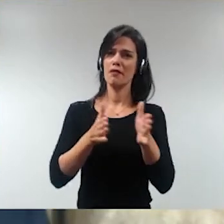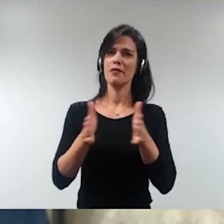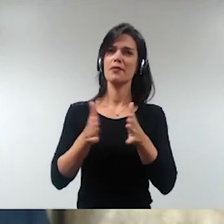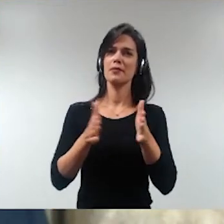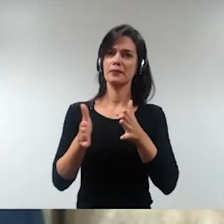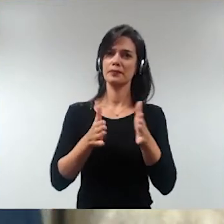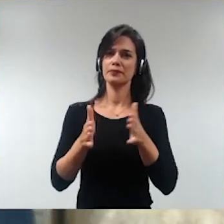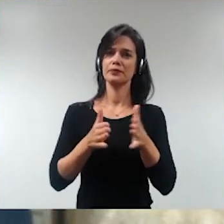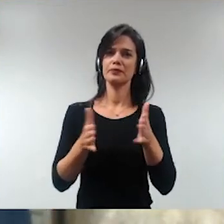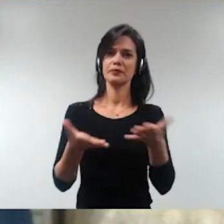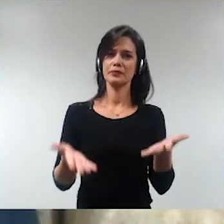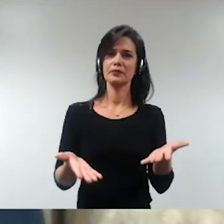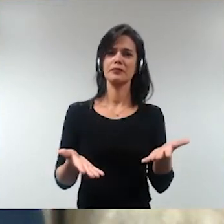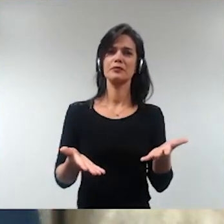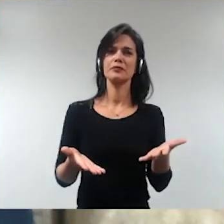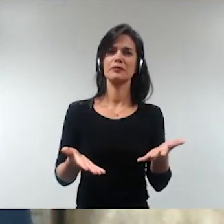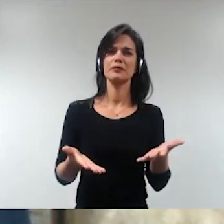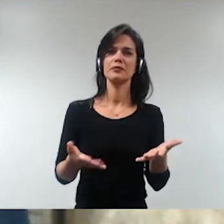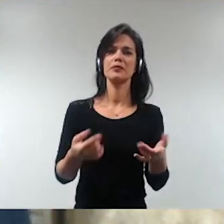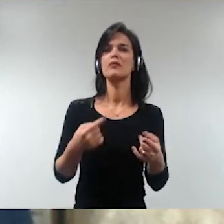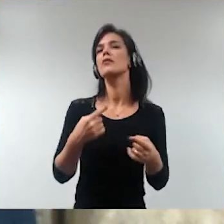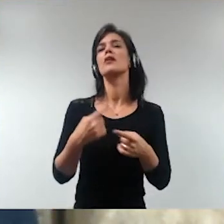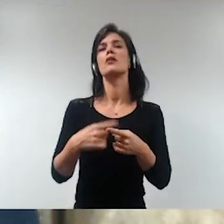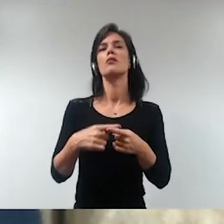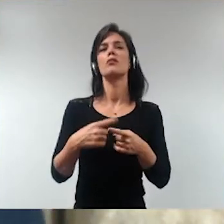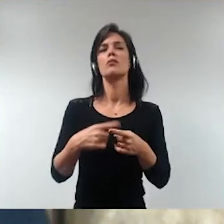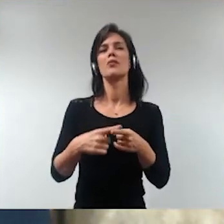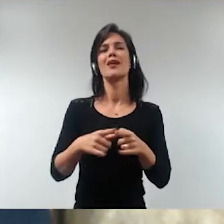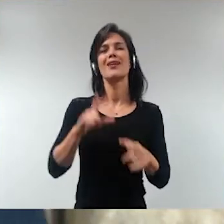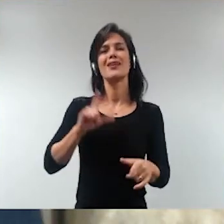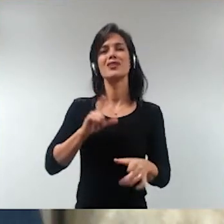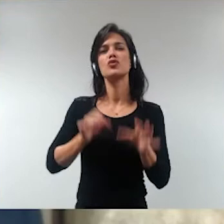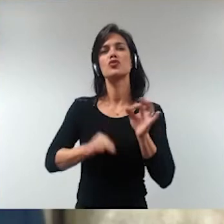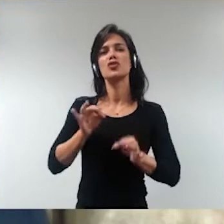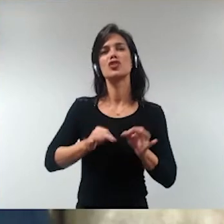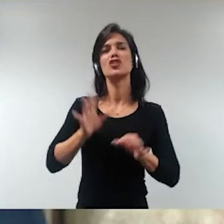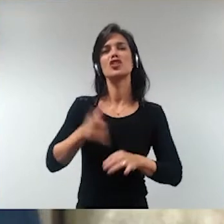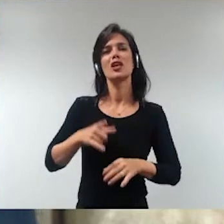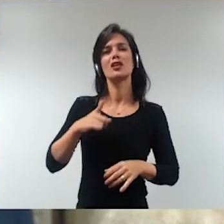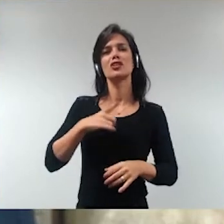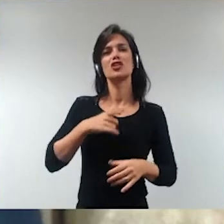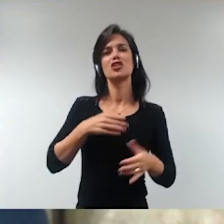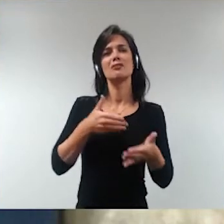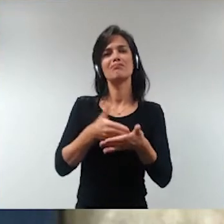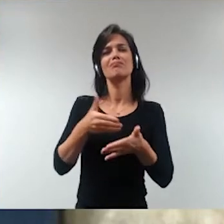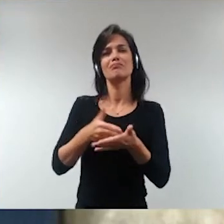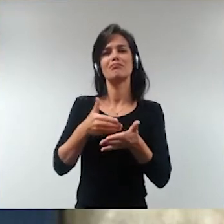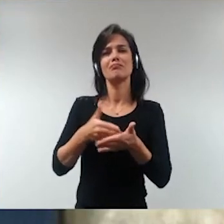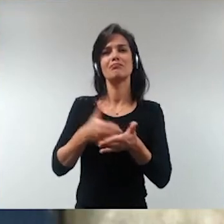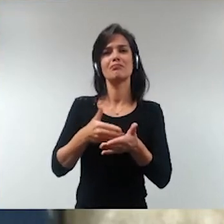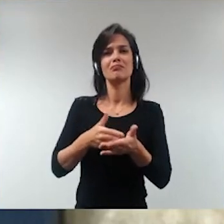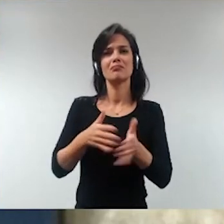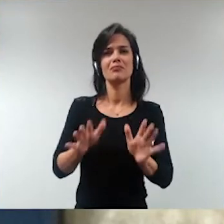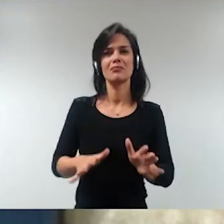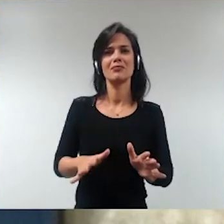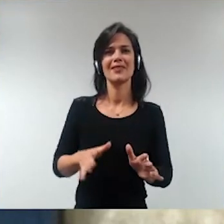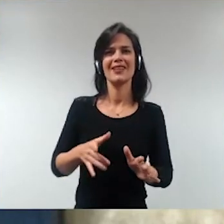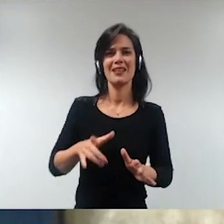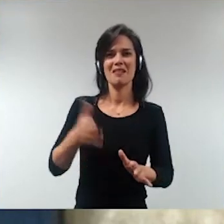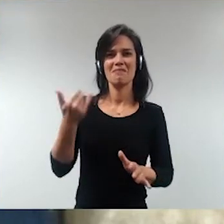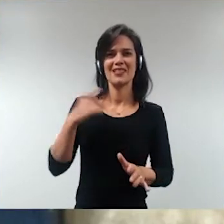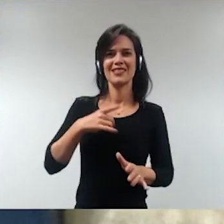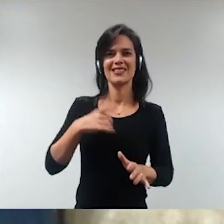aí um encastelamento maior ainda do que o judiciário já tinha. Se nós temos o simbolismo dos palácios